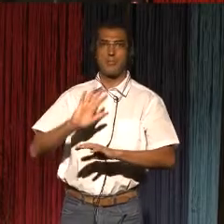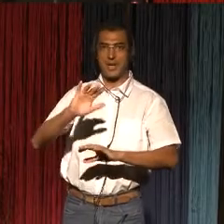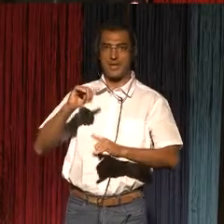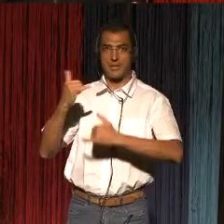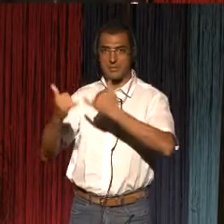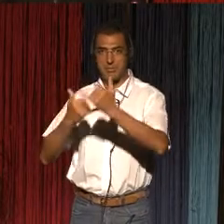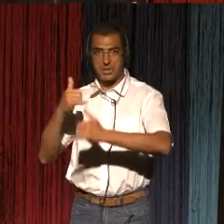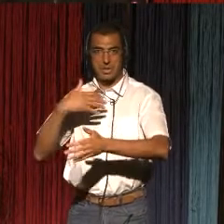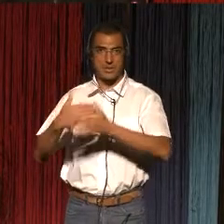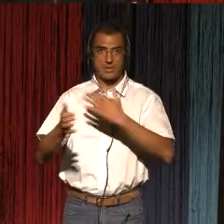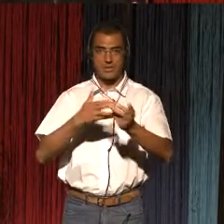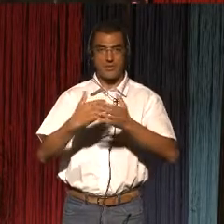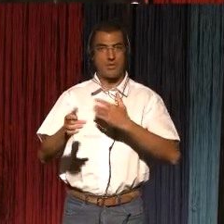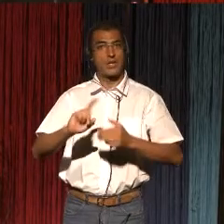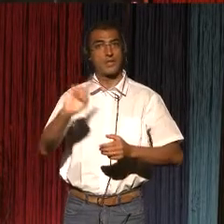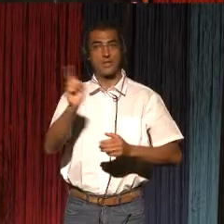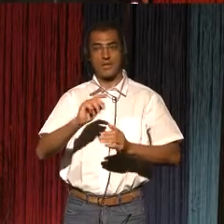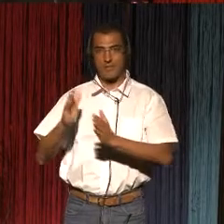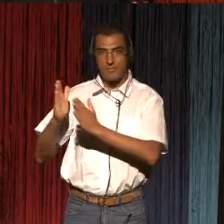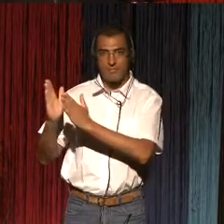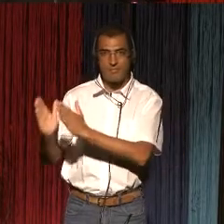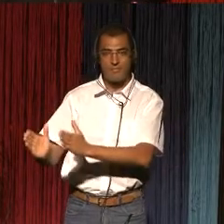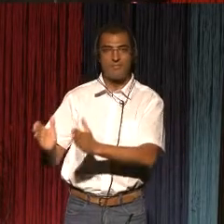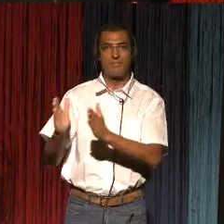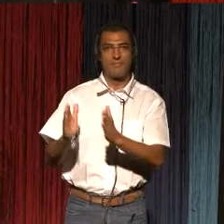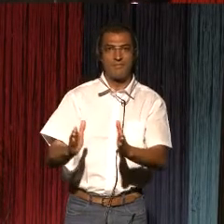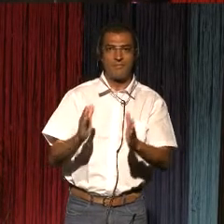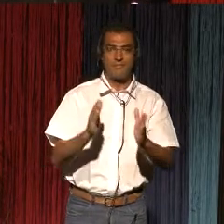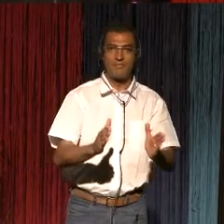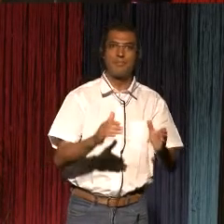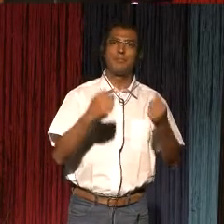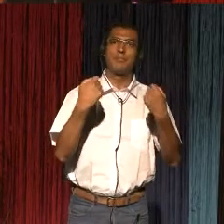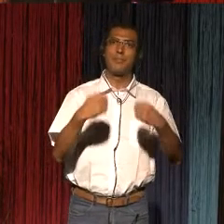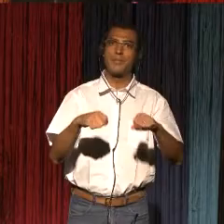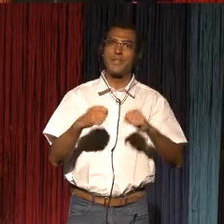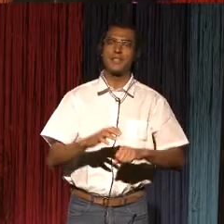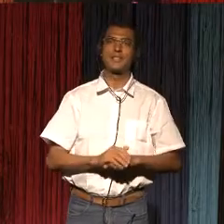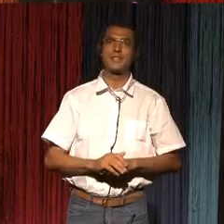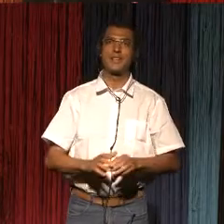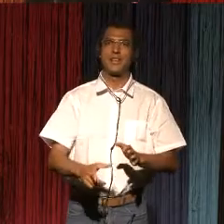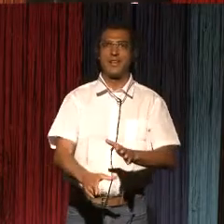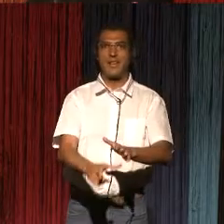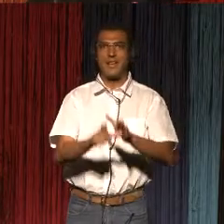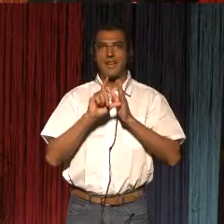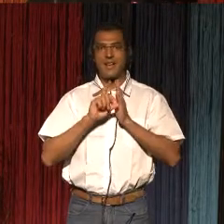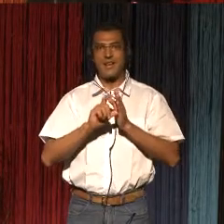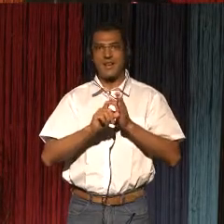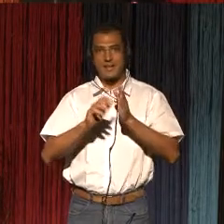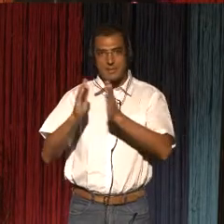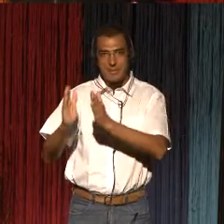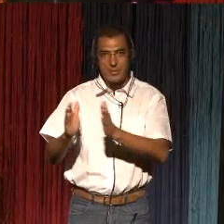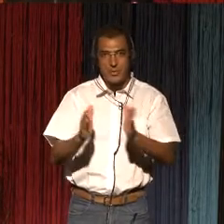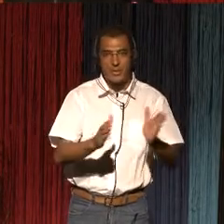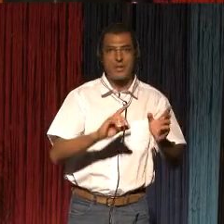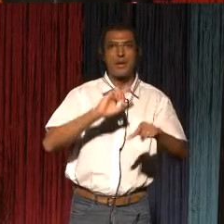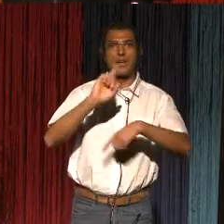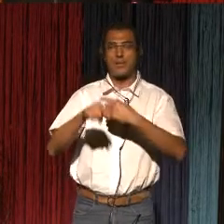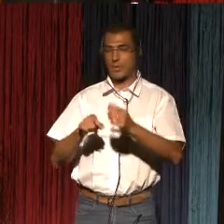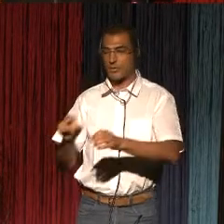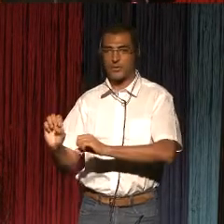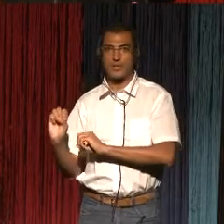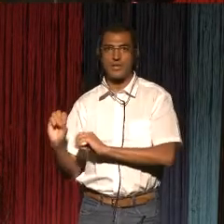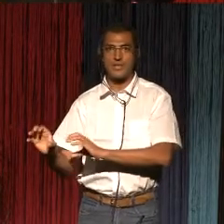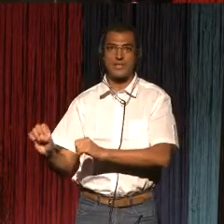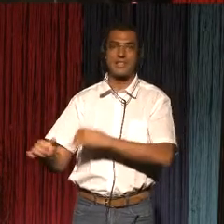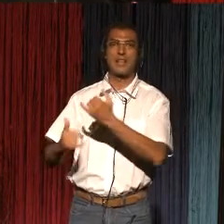uma aprendizagem prática, algo que seja estruturado, supervisionado pelo professor. A gente